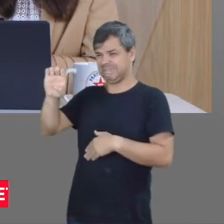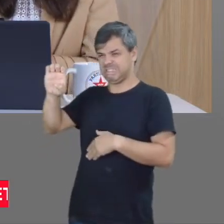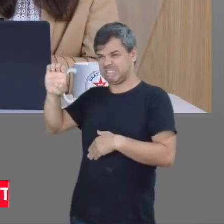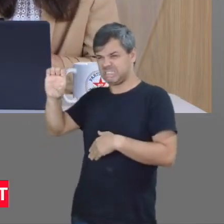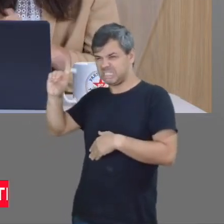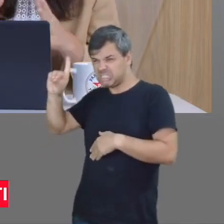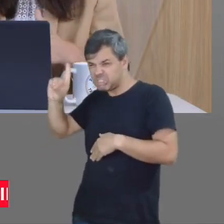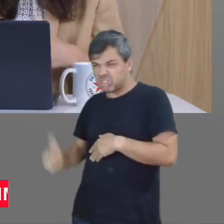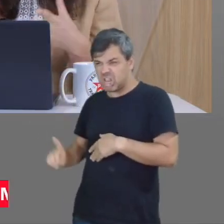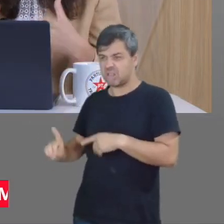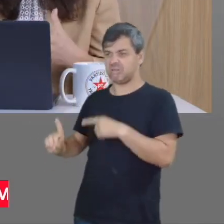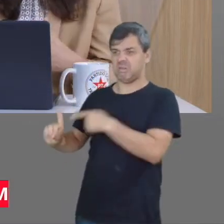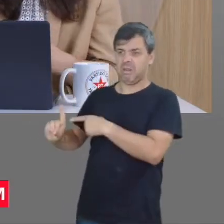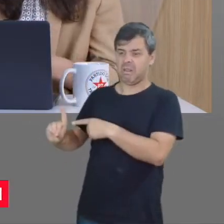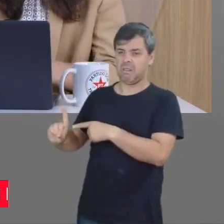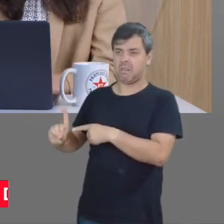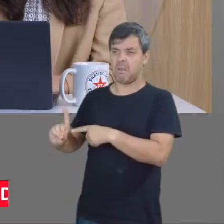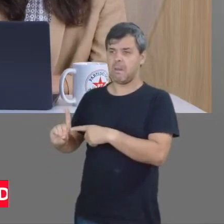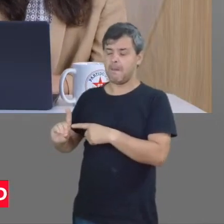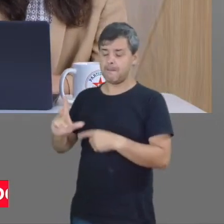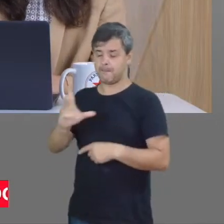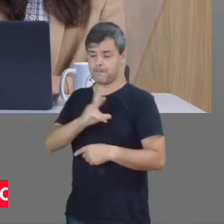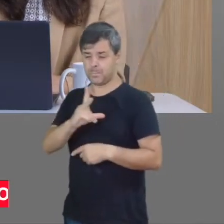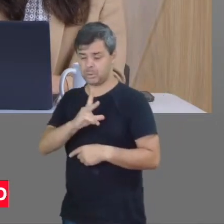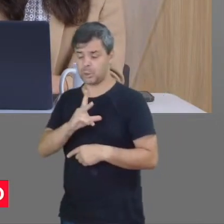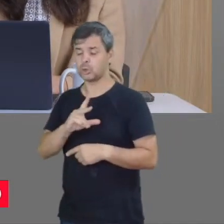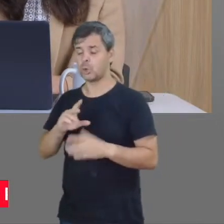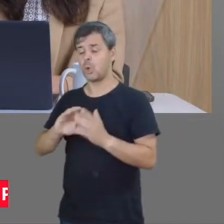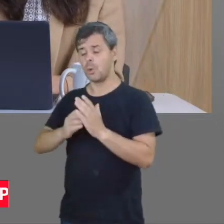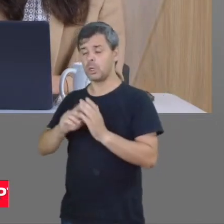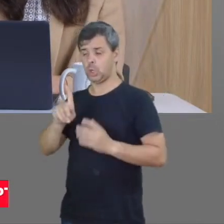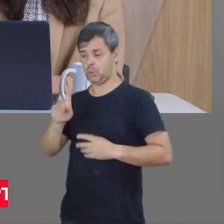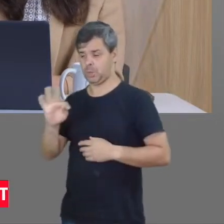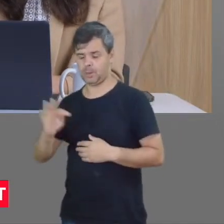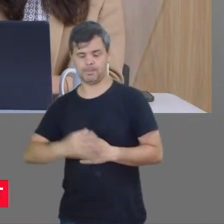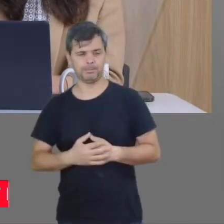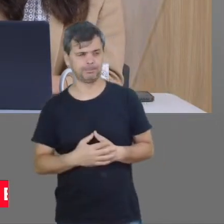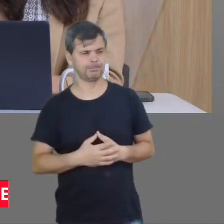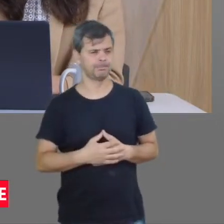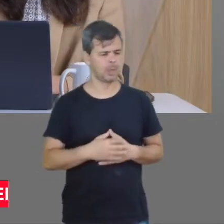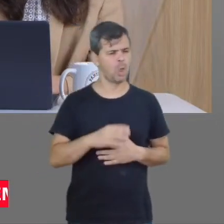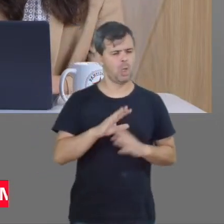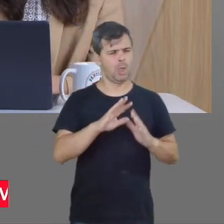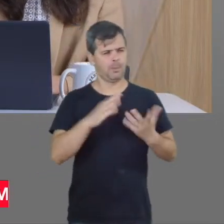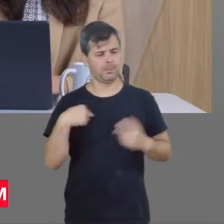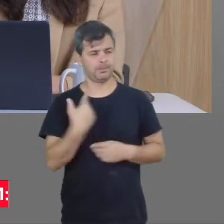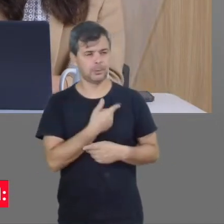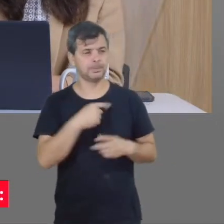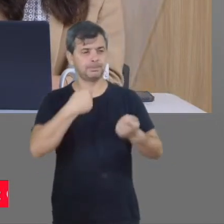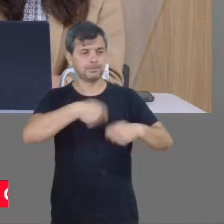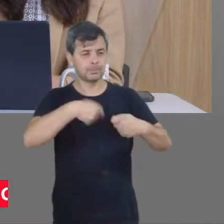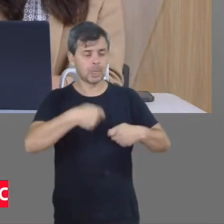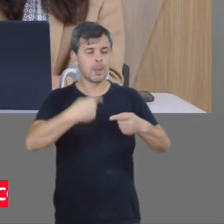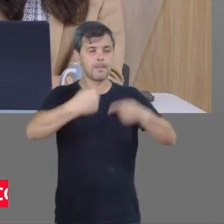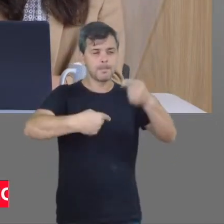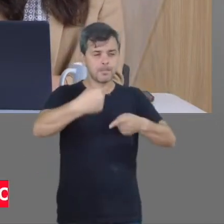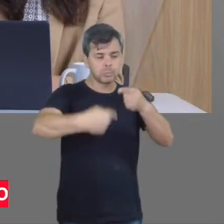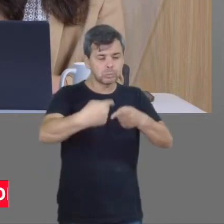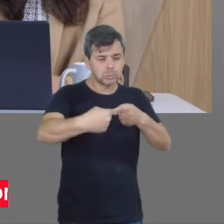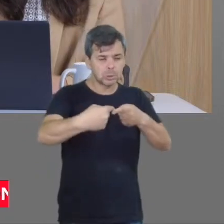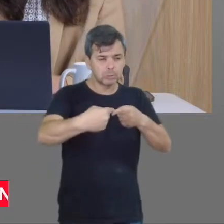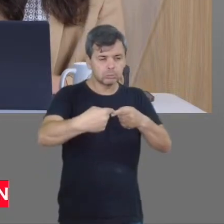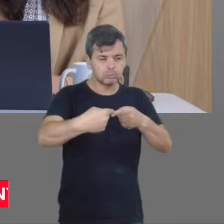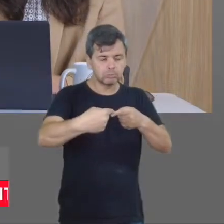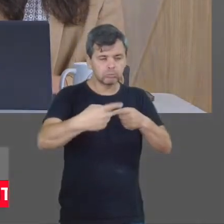queria que você falasse um pouquinho desse trabalho, particularmente do partido. Olha, nós precisamos politizar o